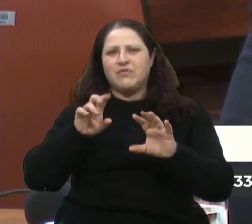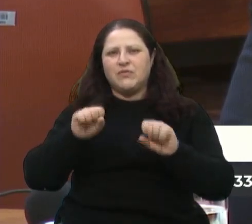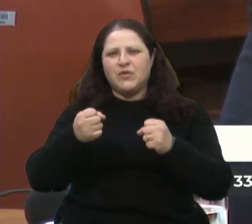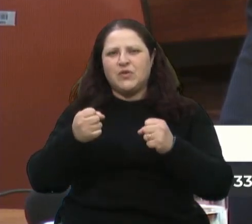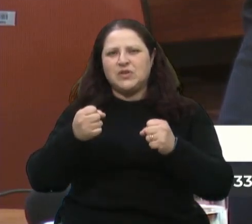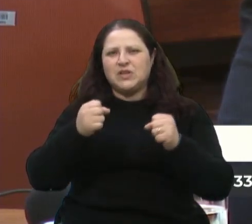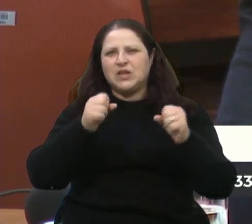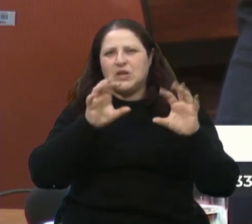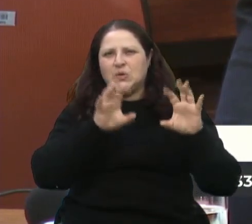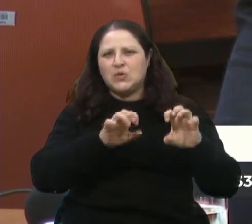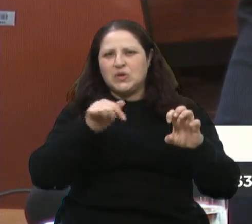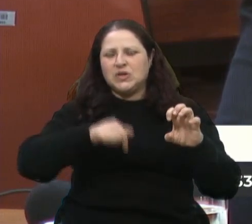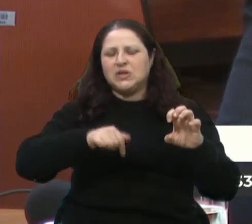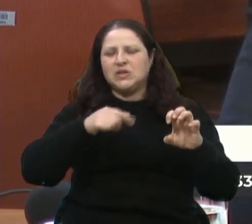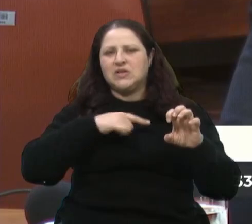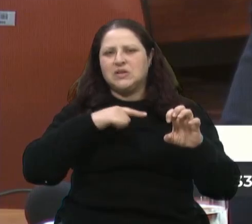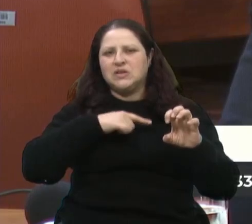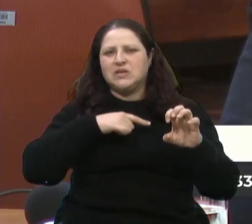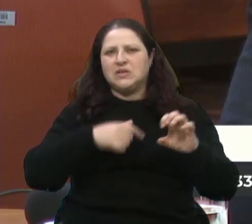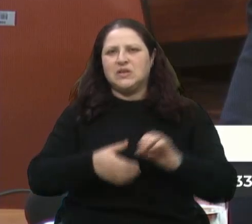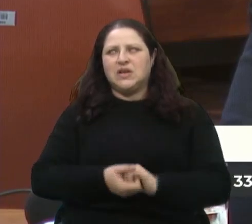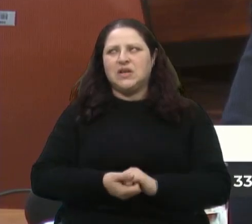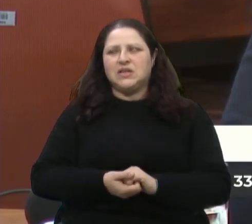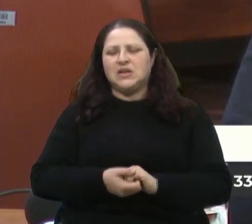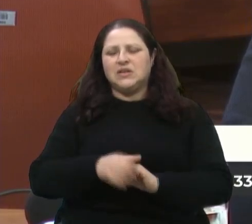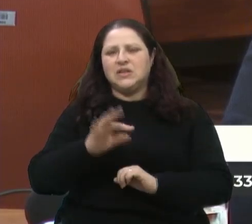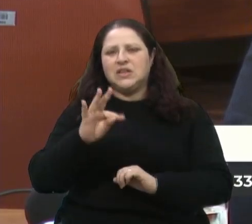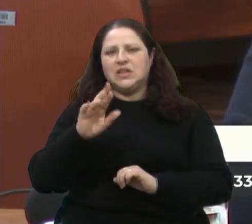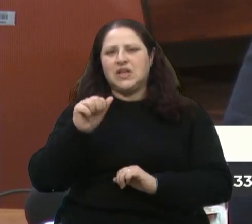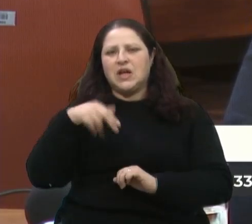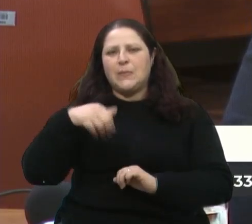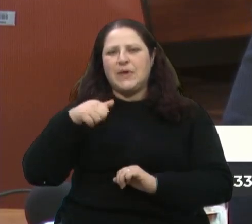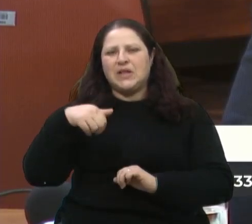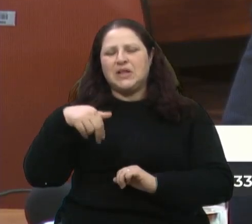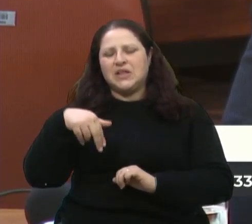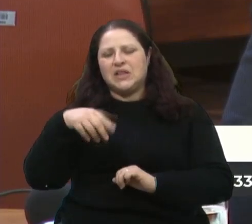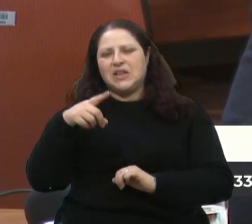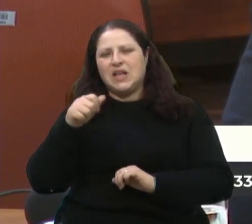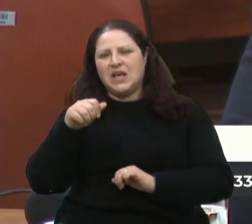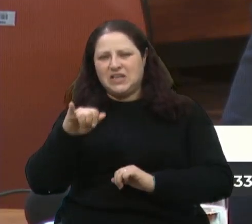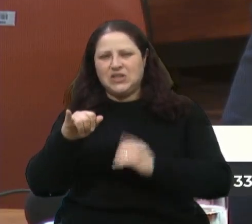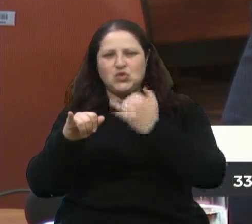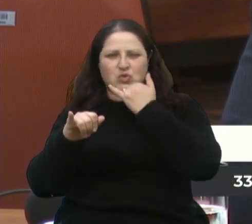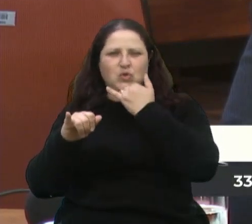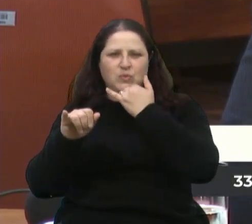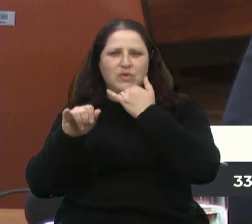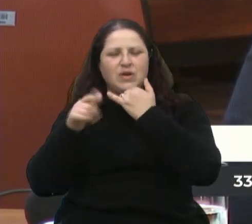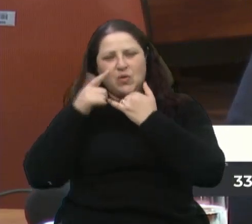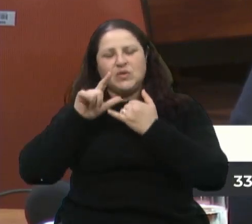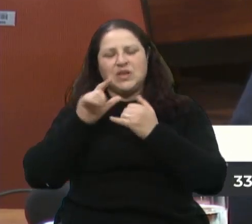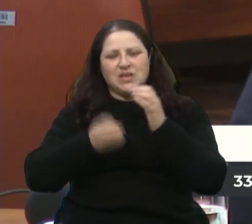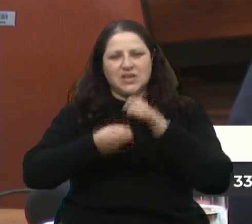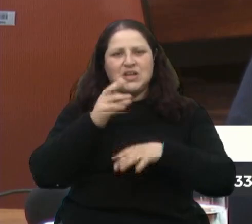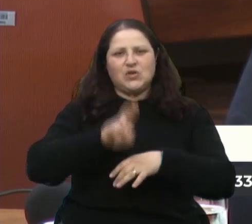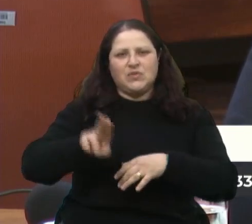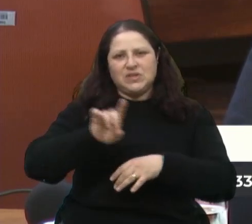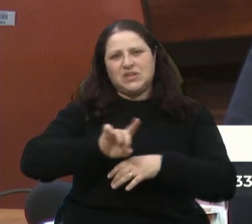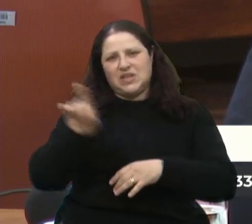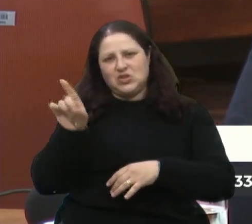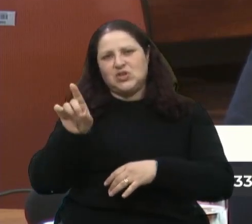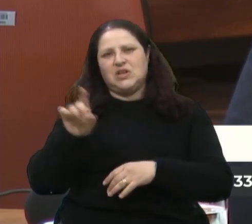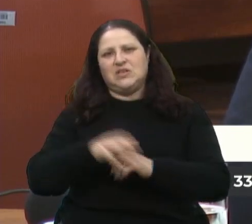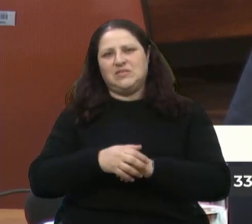processo. Hoje, vereadora, eu tenho outro entendimento de uma universidade pública. Eu peço uma declaração de líder para a bancada